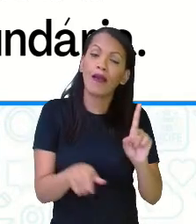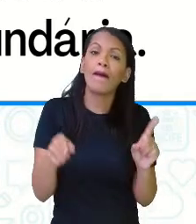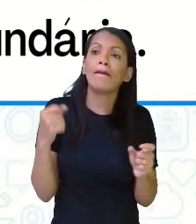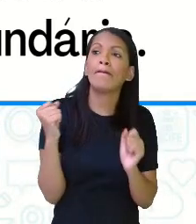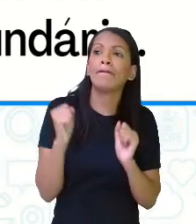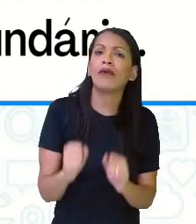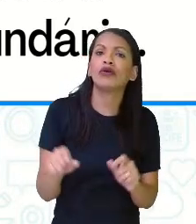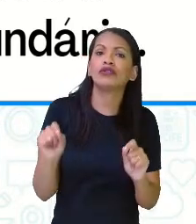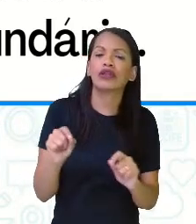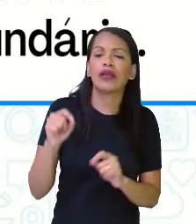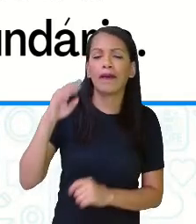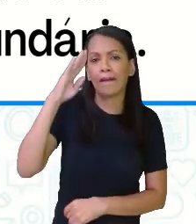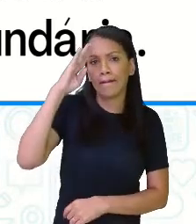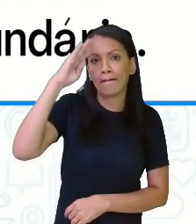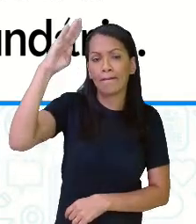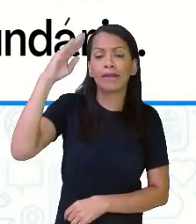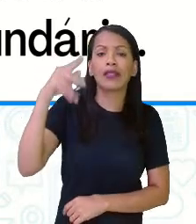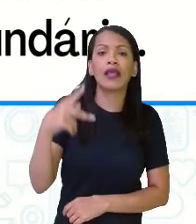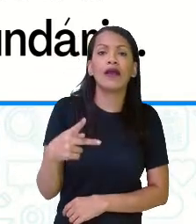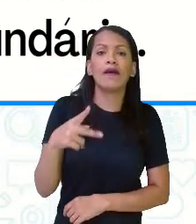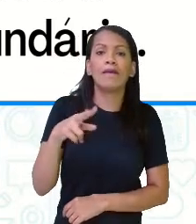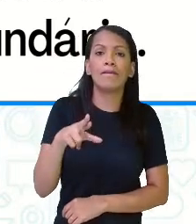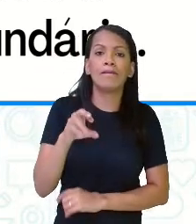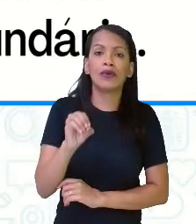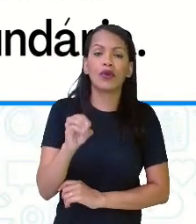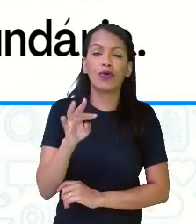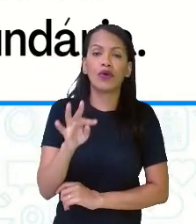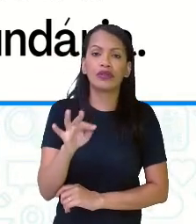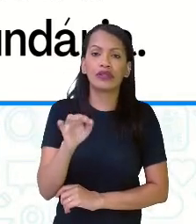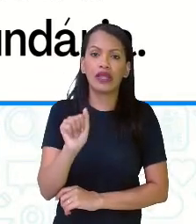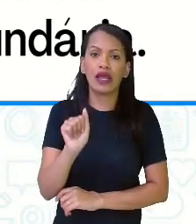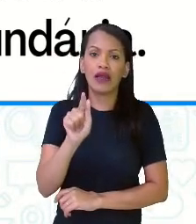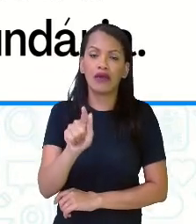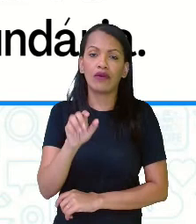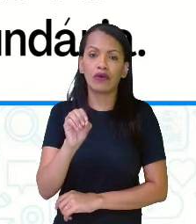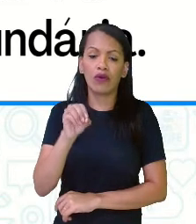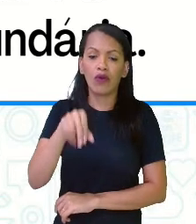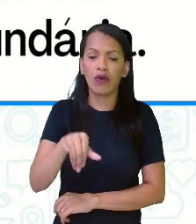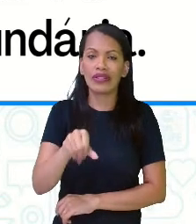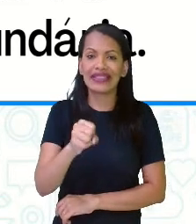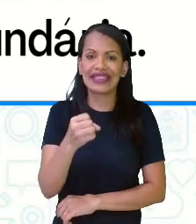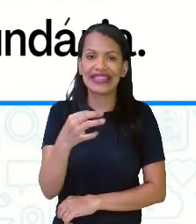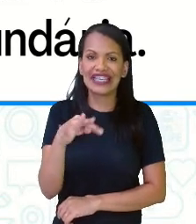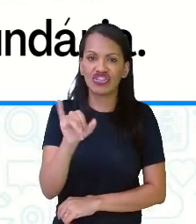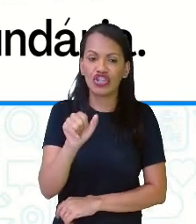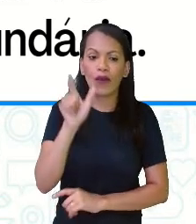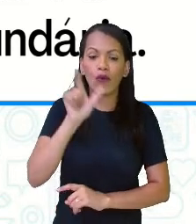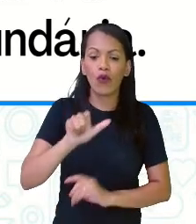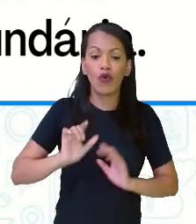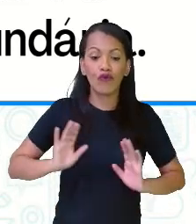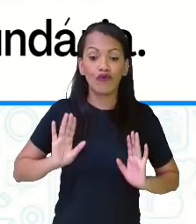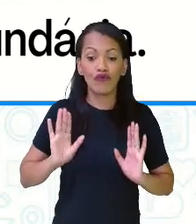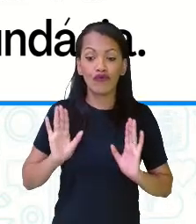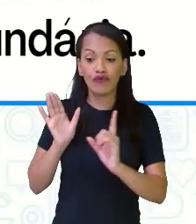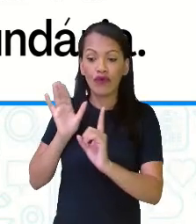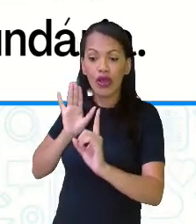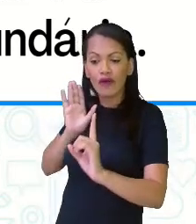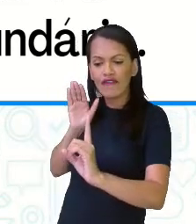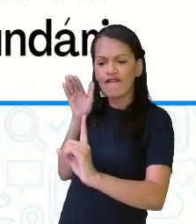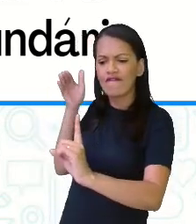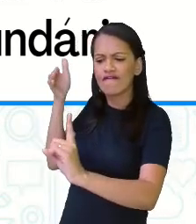ser protagonistas, que é a principal, é aquela que a gente está falando na história. A antagonista, que é